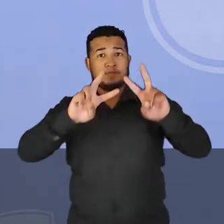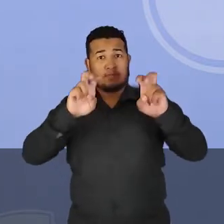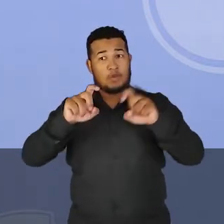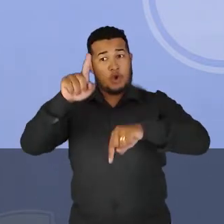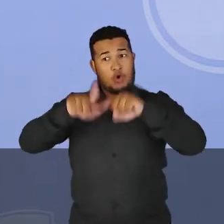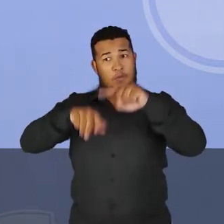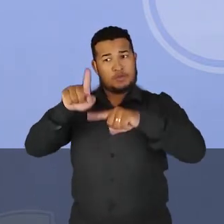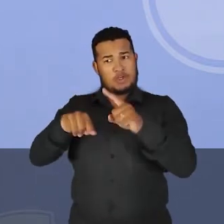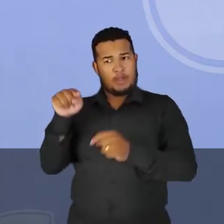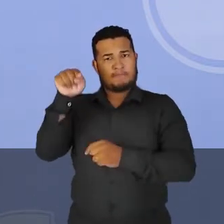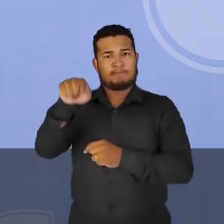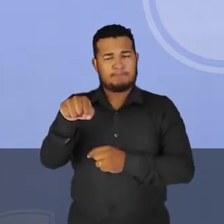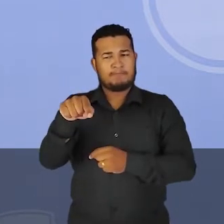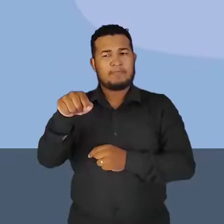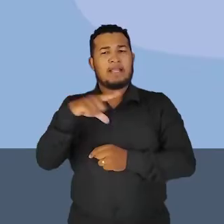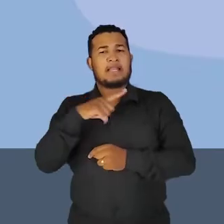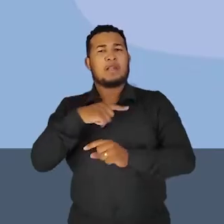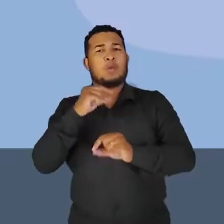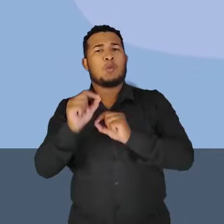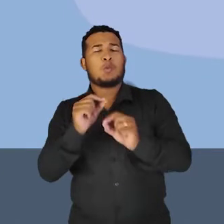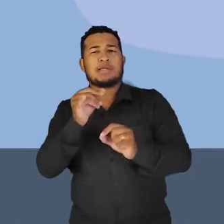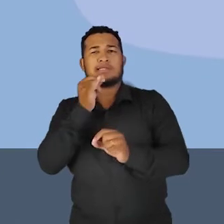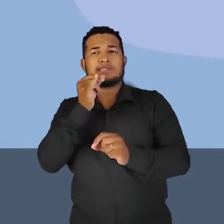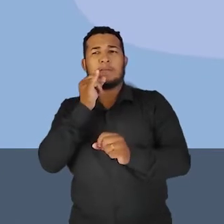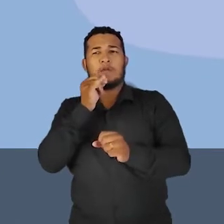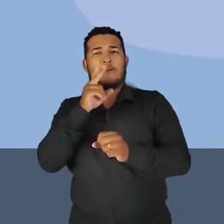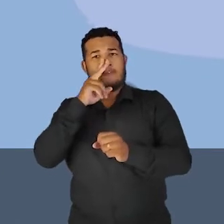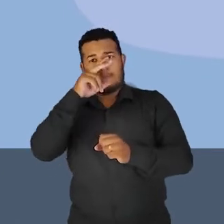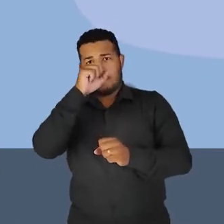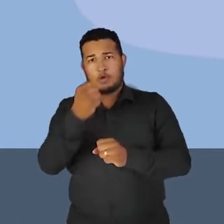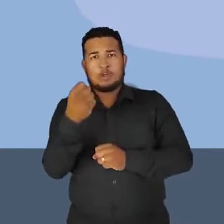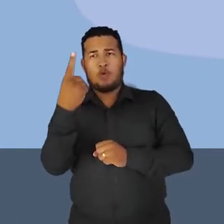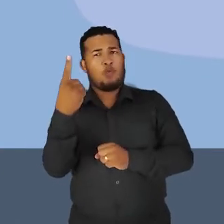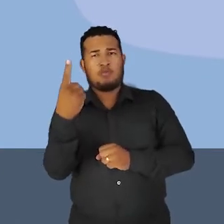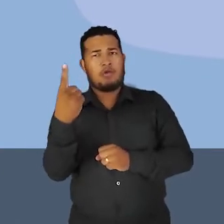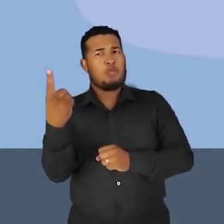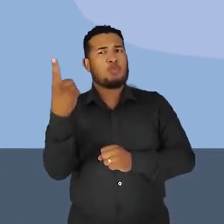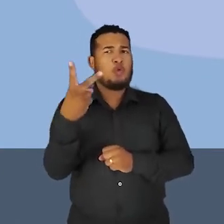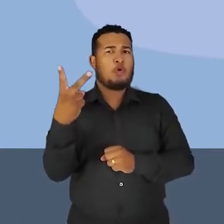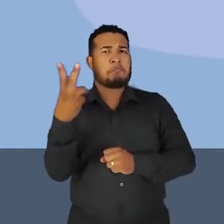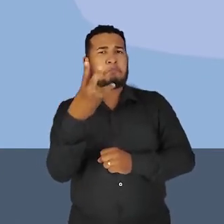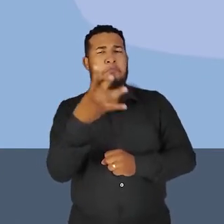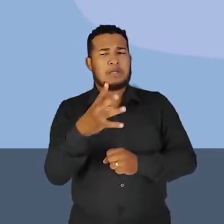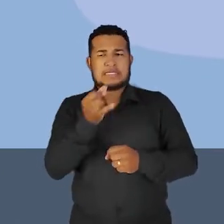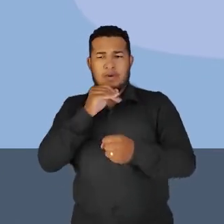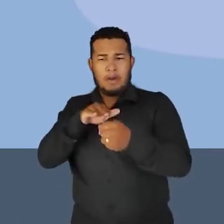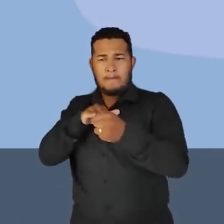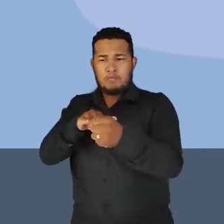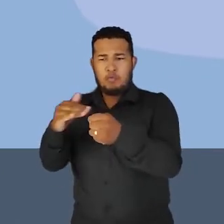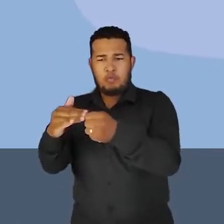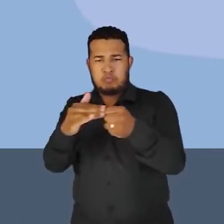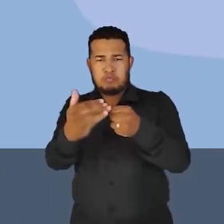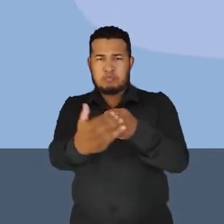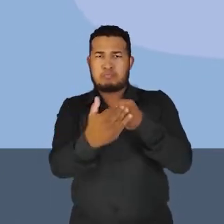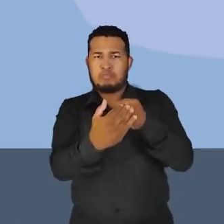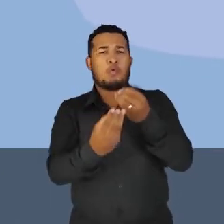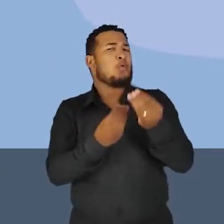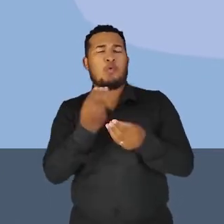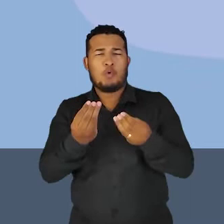objeto estivesse atuando mais do que uma força, tivesse mais do que um agente interagindo?